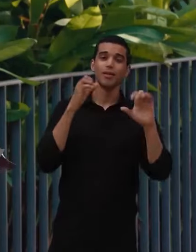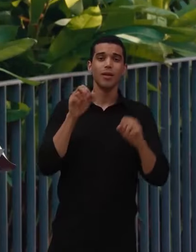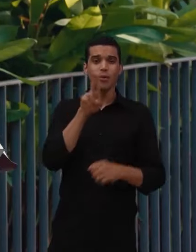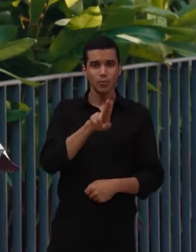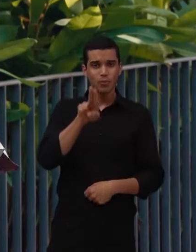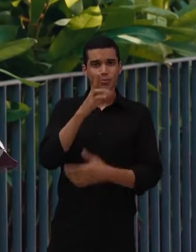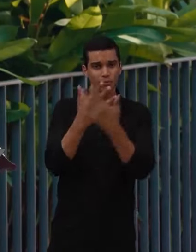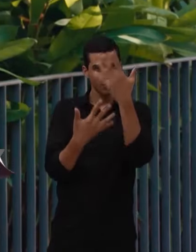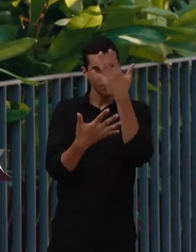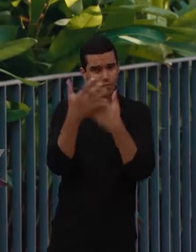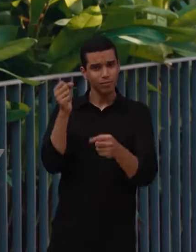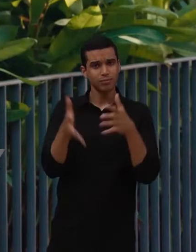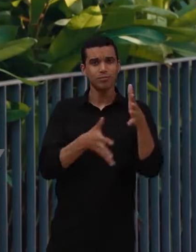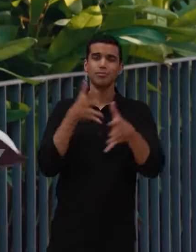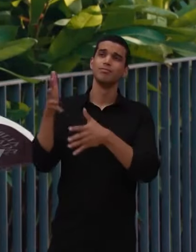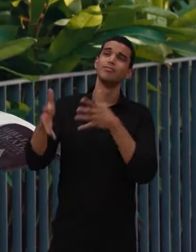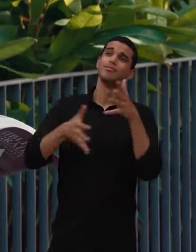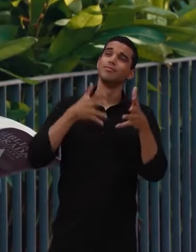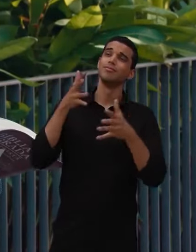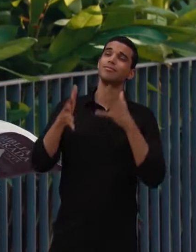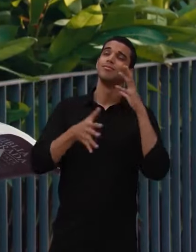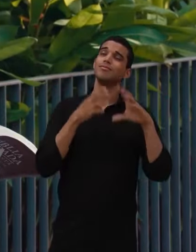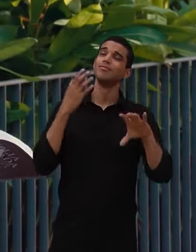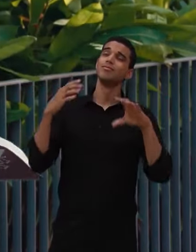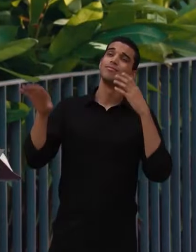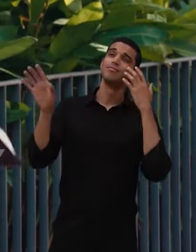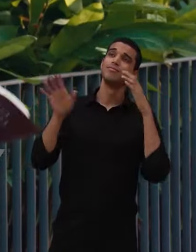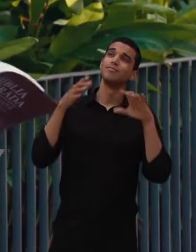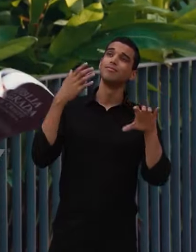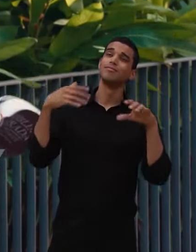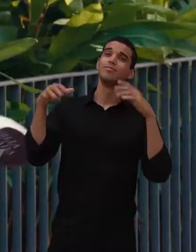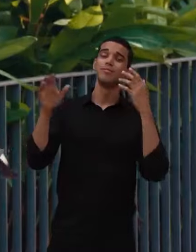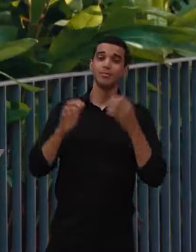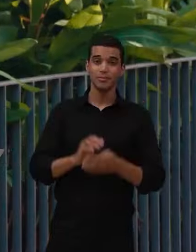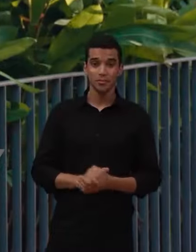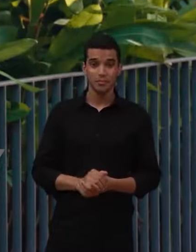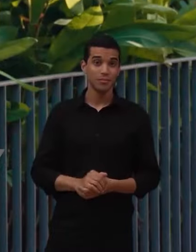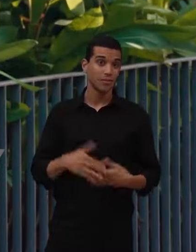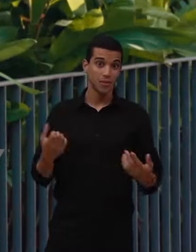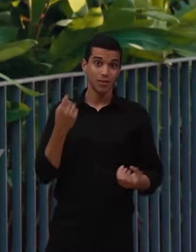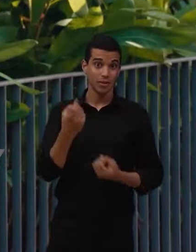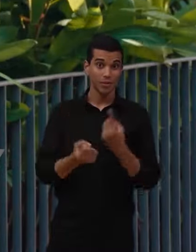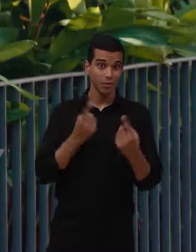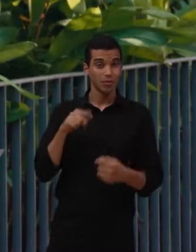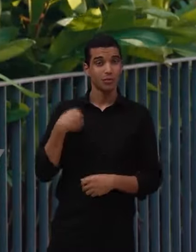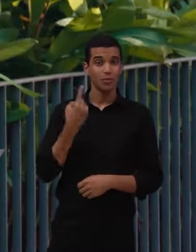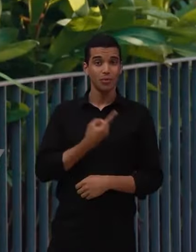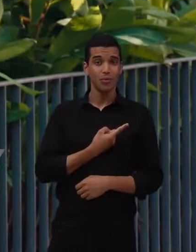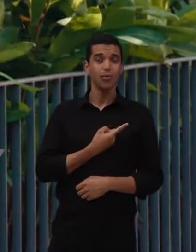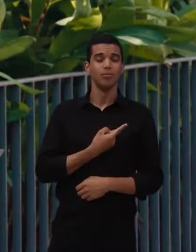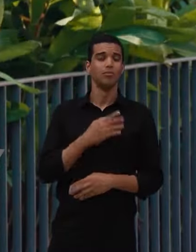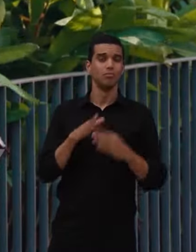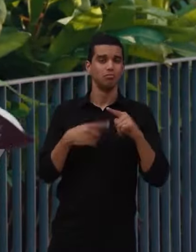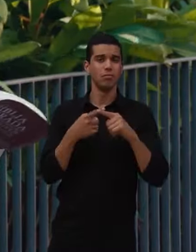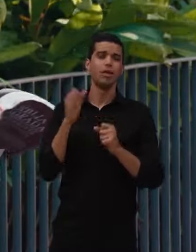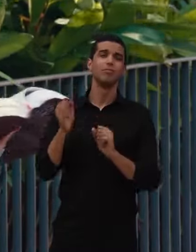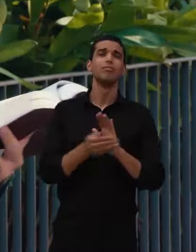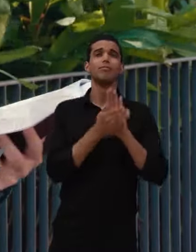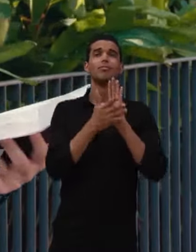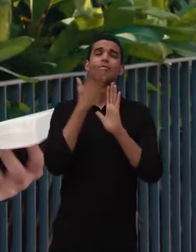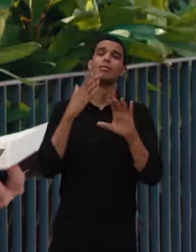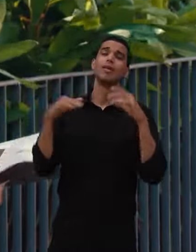os nossos lábios. É por isso que, às vezes, quando estamos louvando ao Senhor,